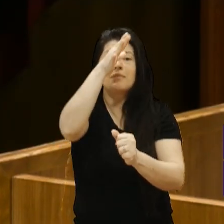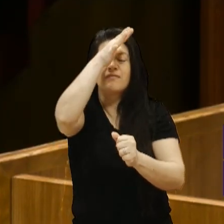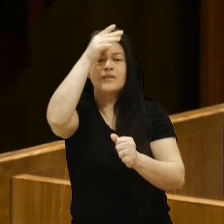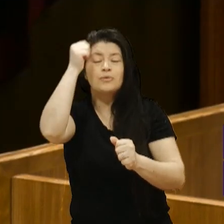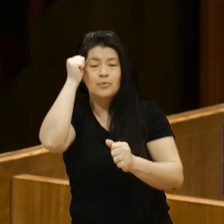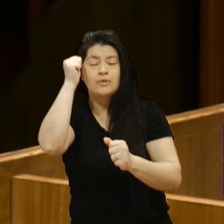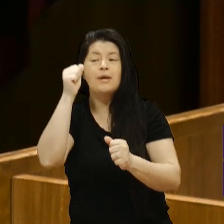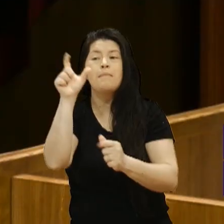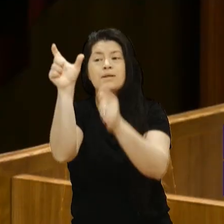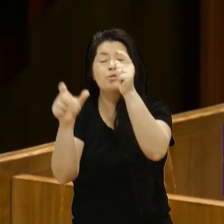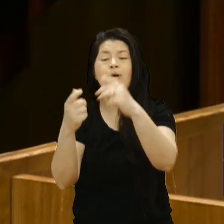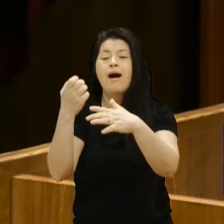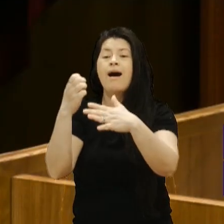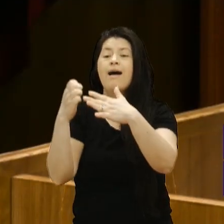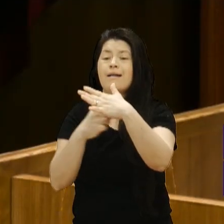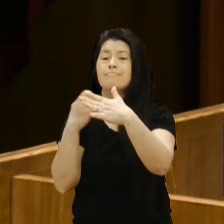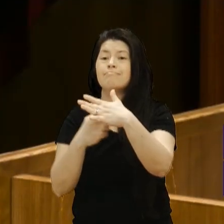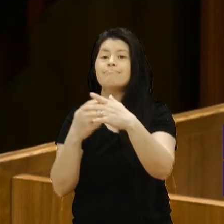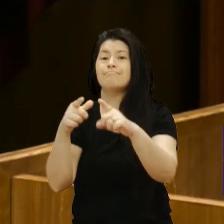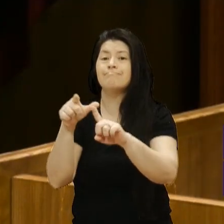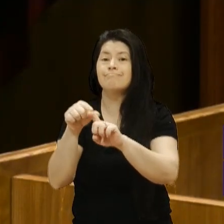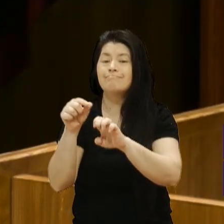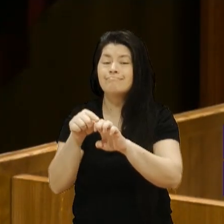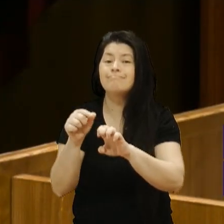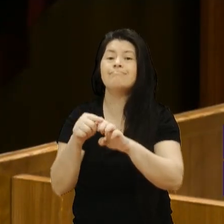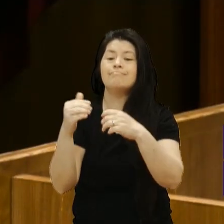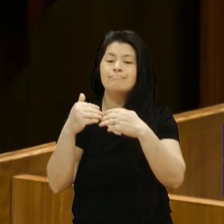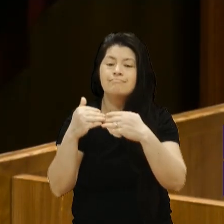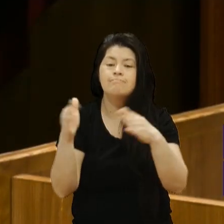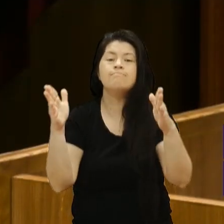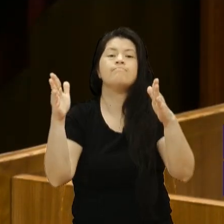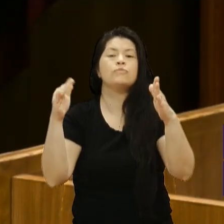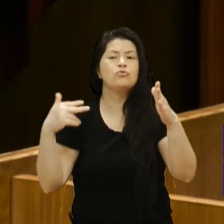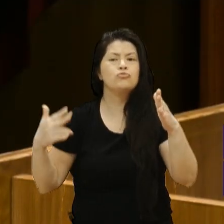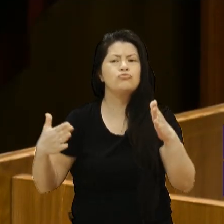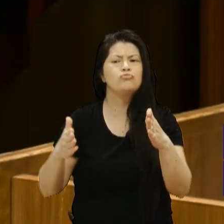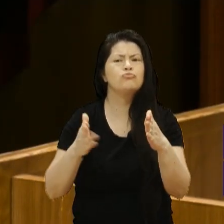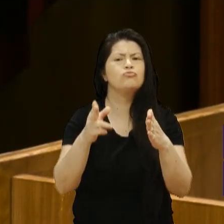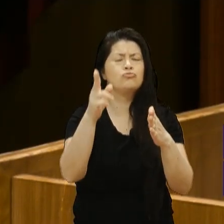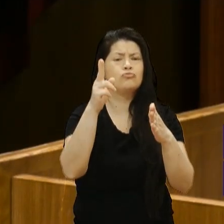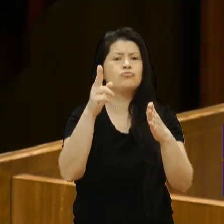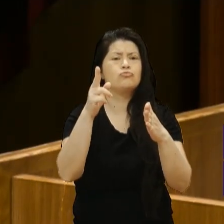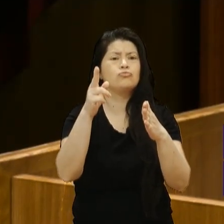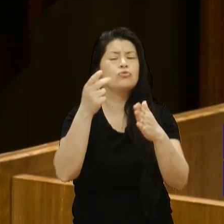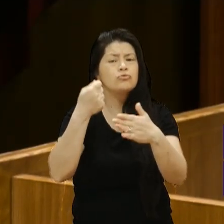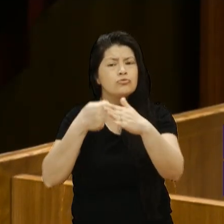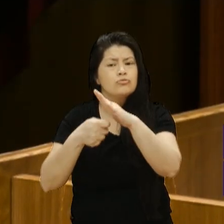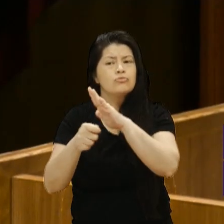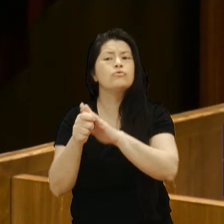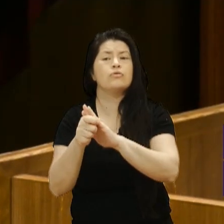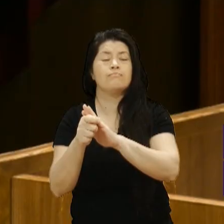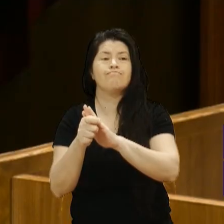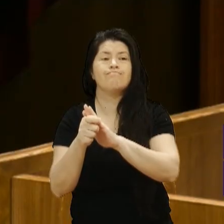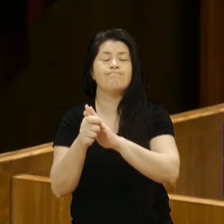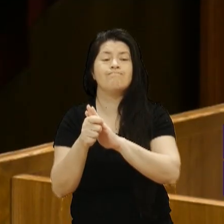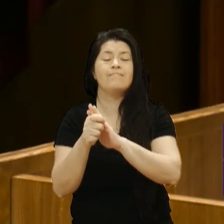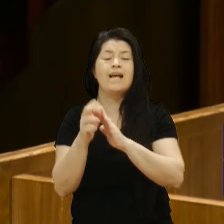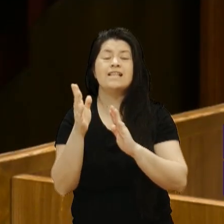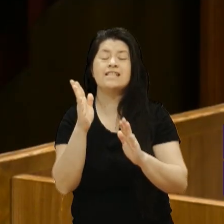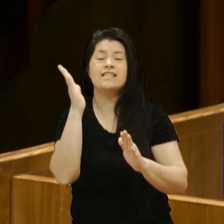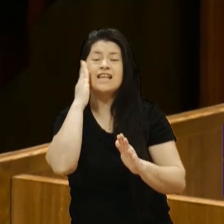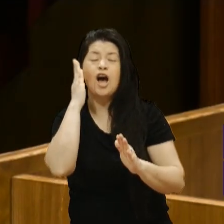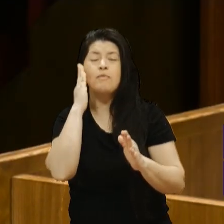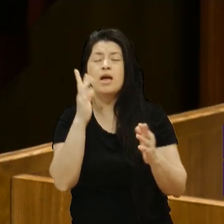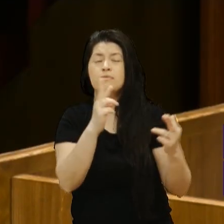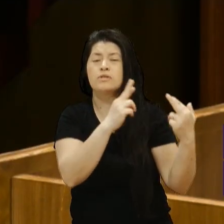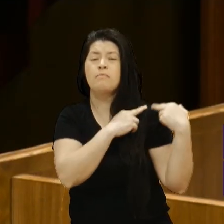empreende. Quem abre uma empresa, quem mantém suas portas abertas e quem decide investir está assumindo riscos, criando